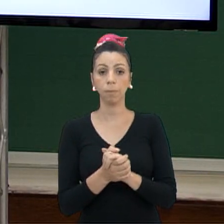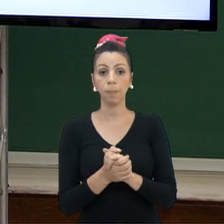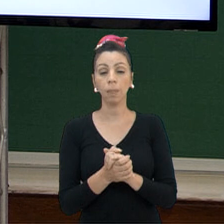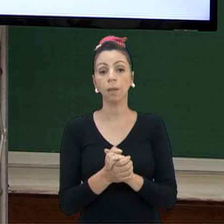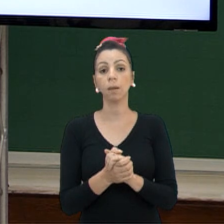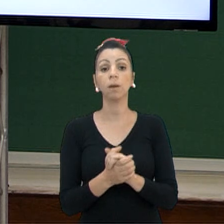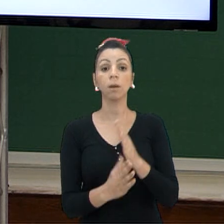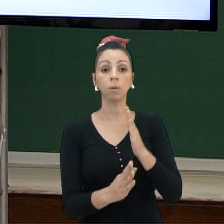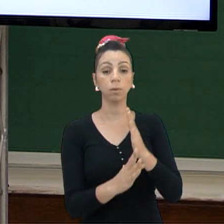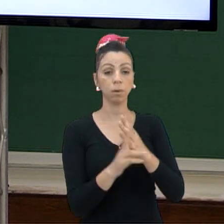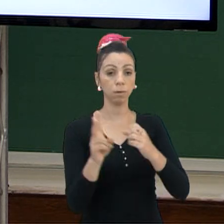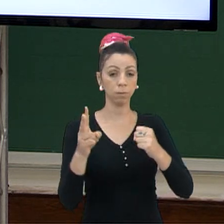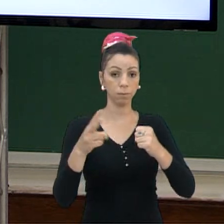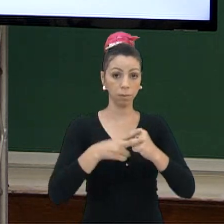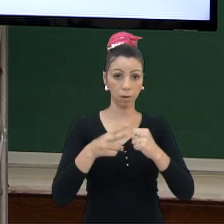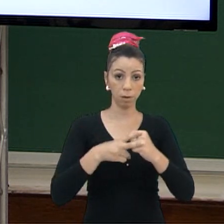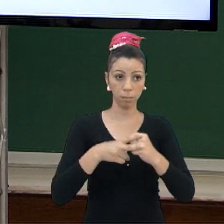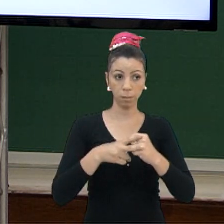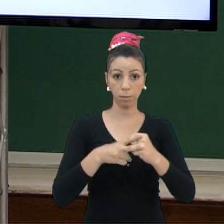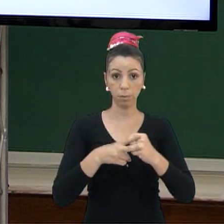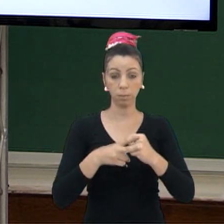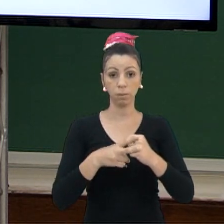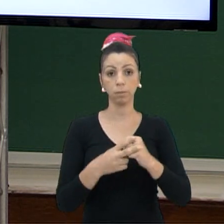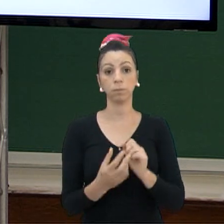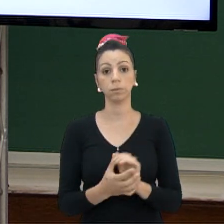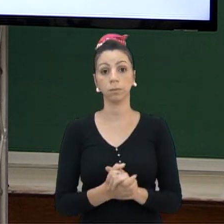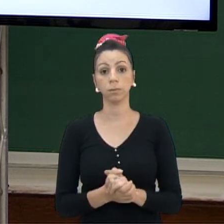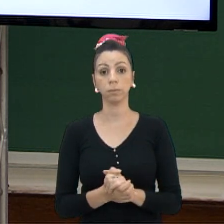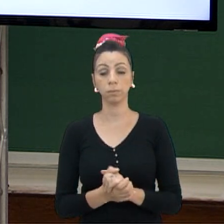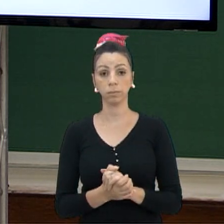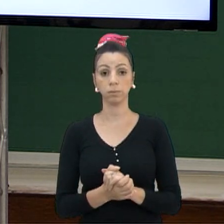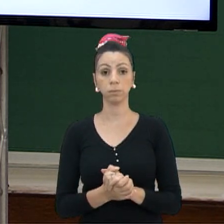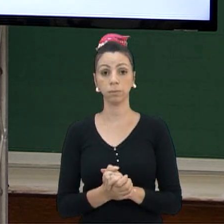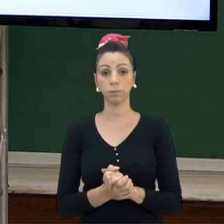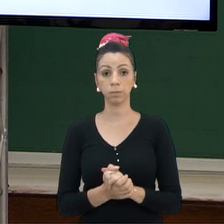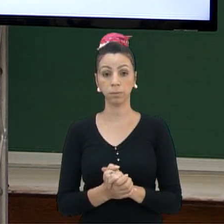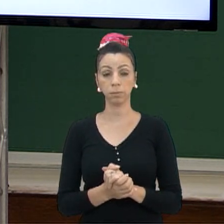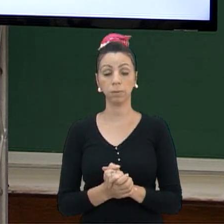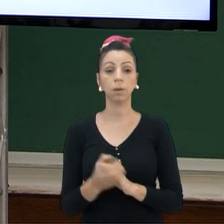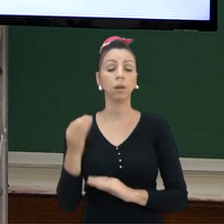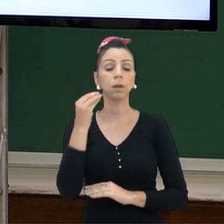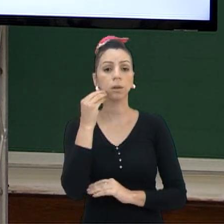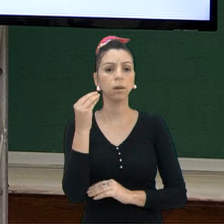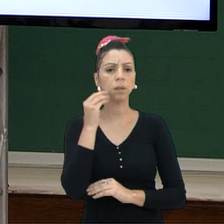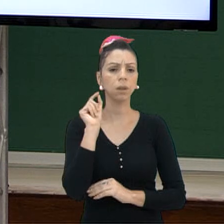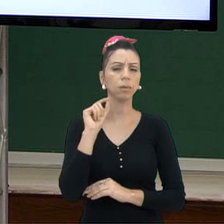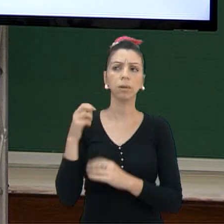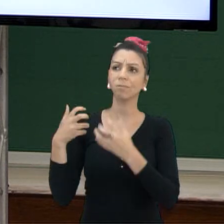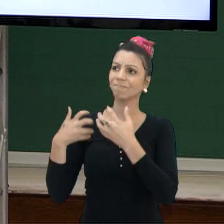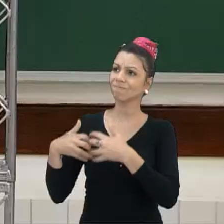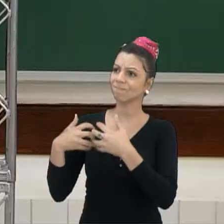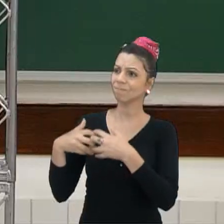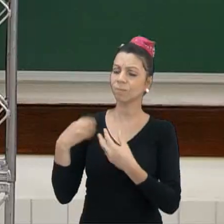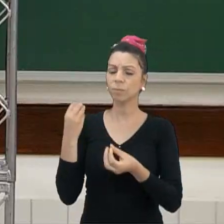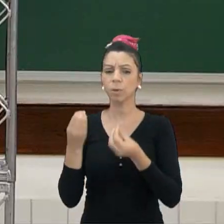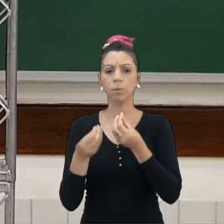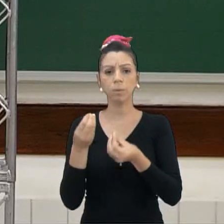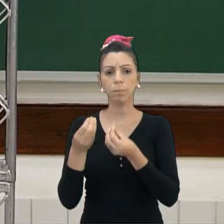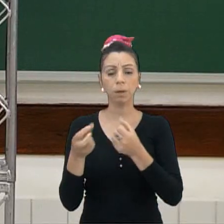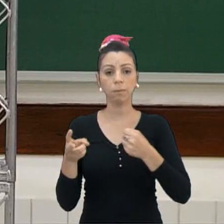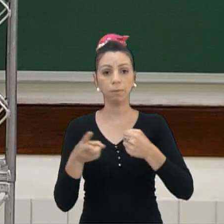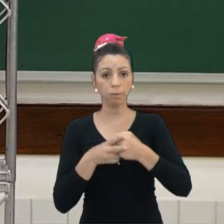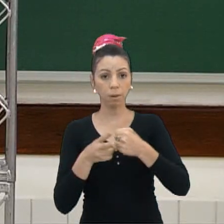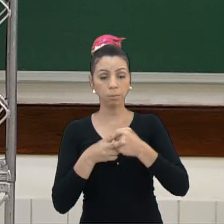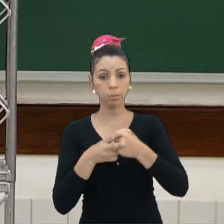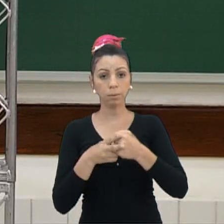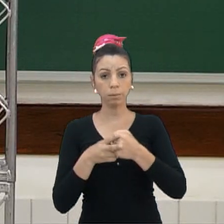os verbos, onde estão os verbos e tentar pensar como que vai ficar